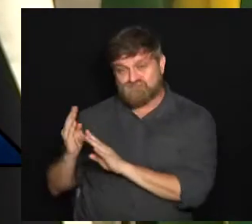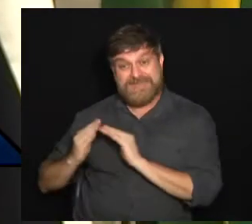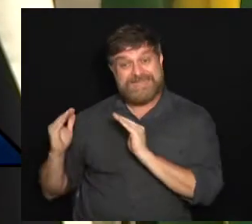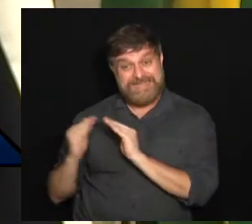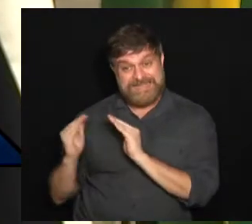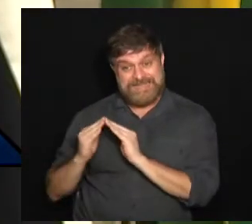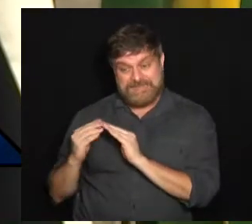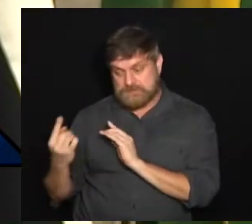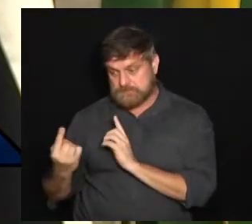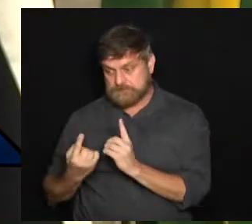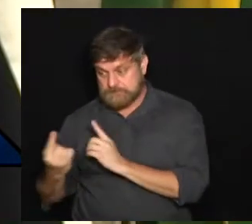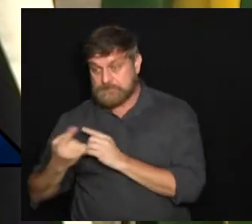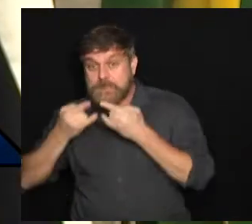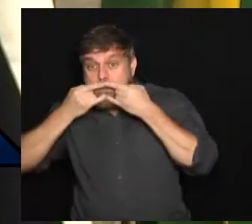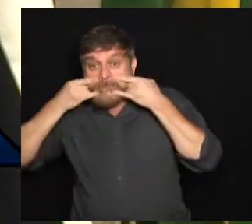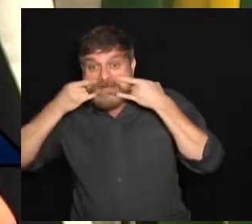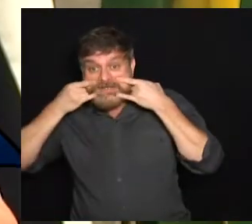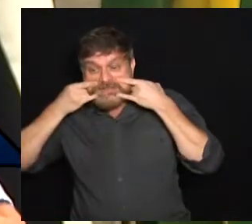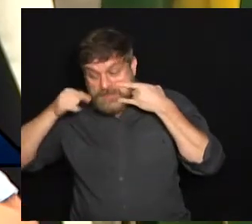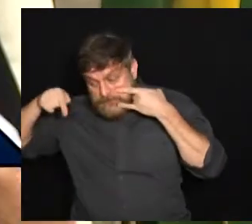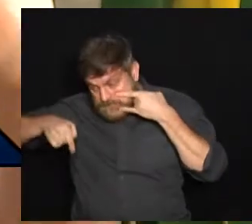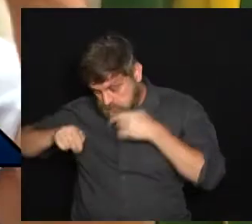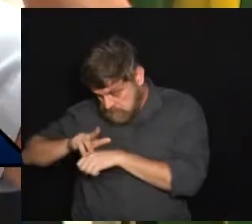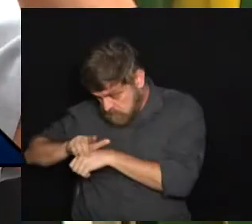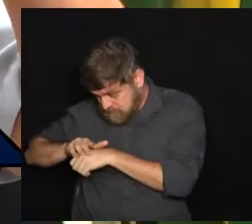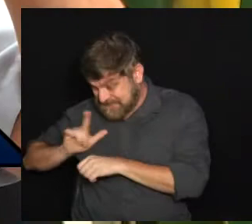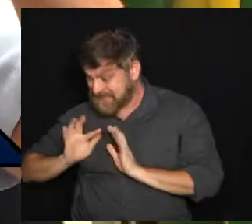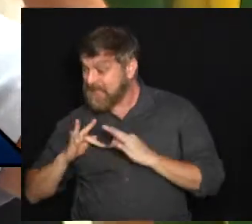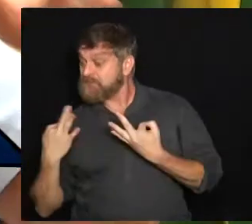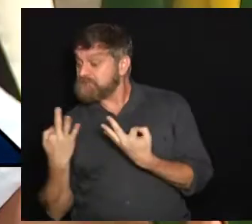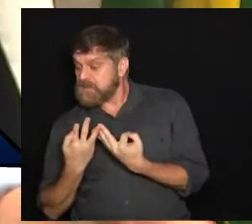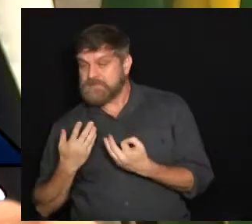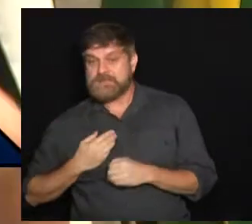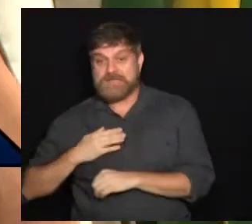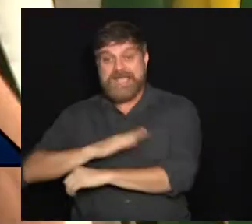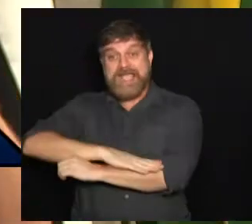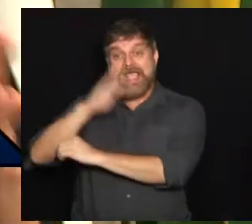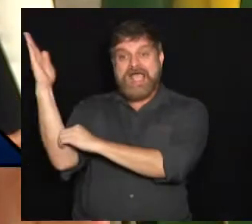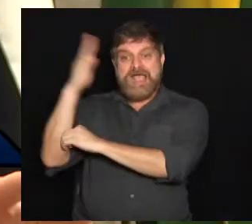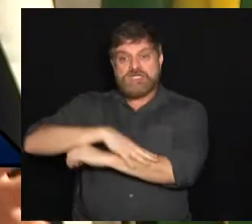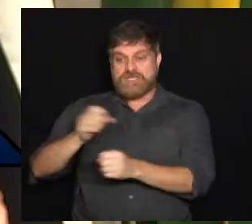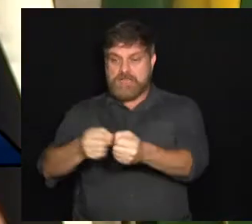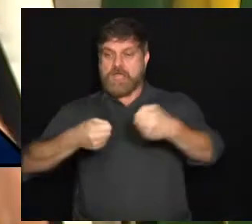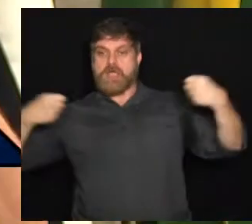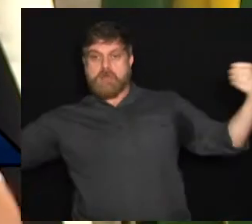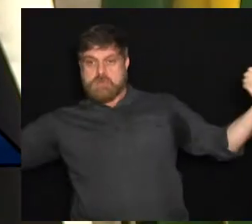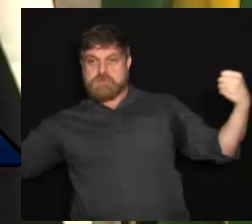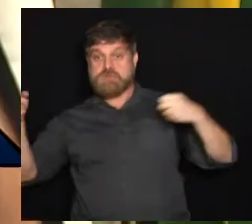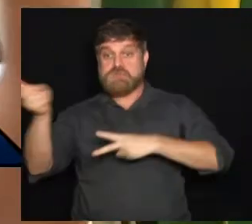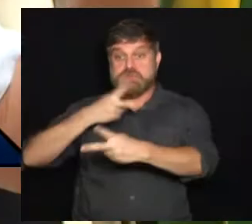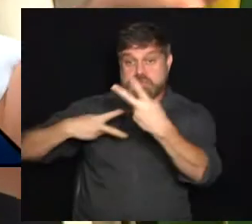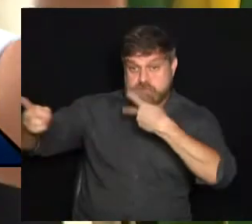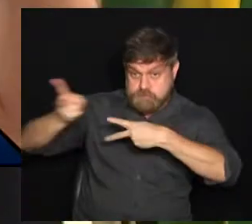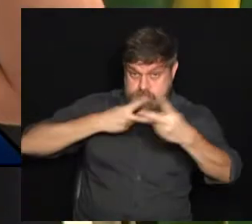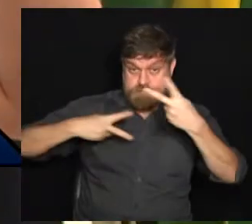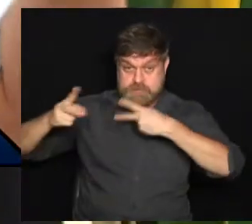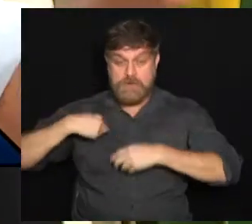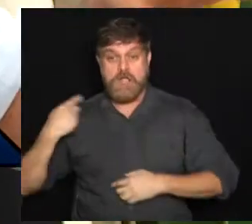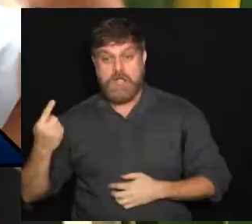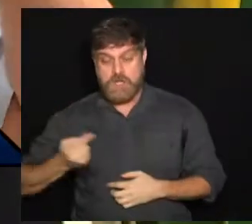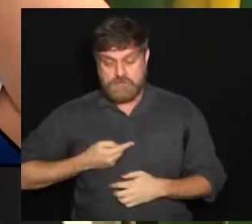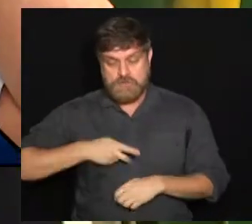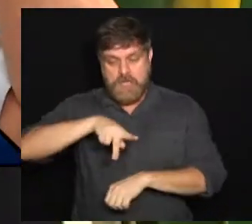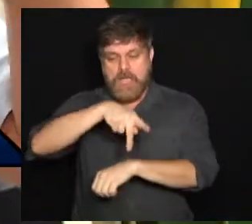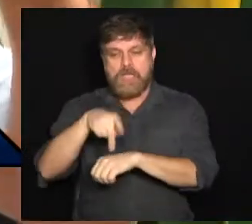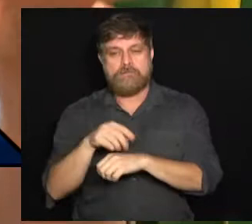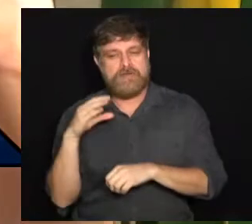ela deve usar máscara. Tá? É importante, ela tem que ficar com a janela aberta para deixar o ar circular e aproveitar que nós somos um país